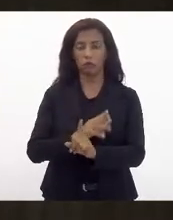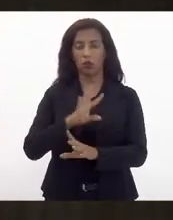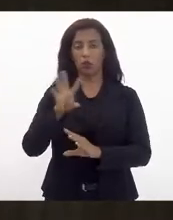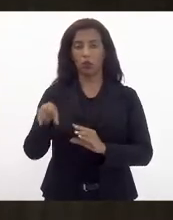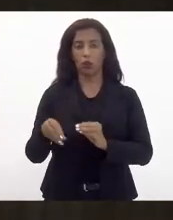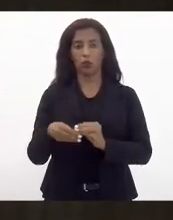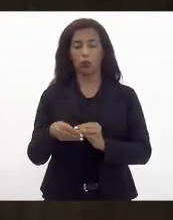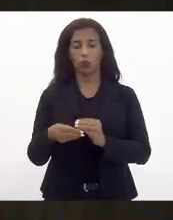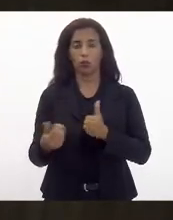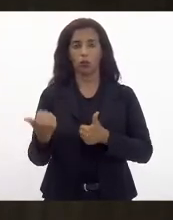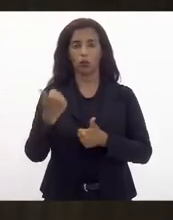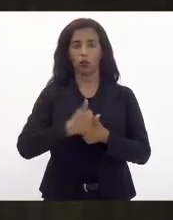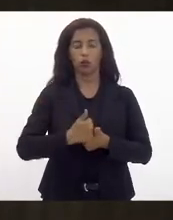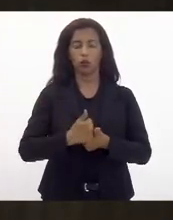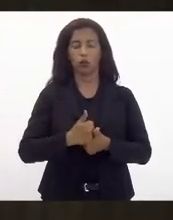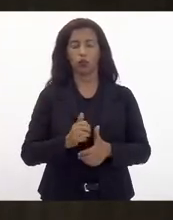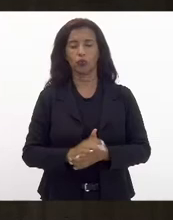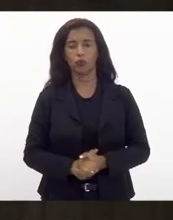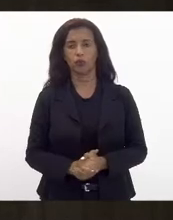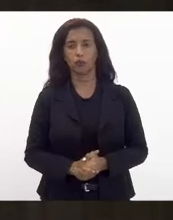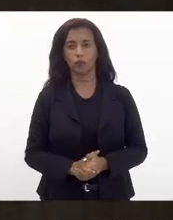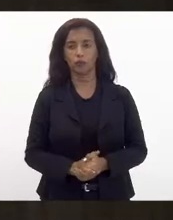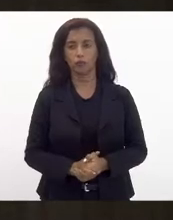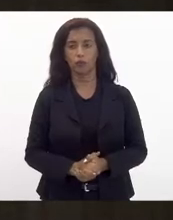concluindo o substitutivo